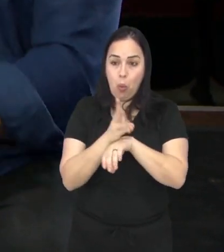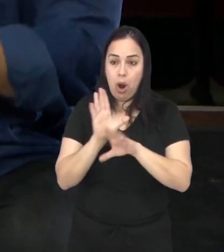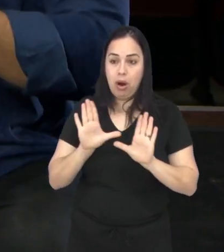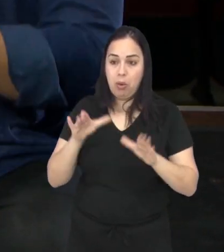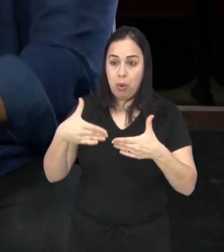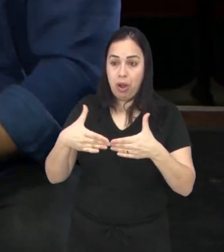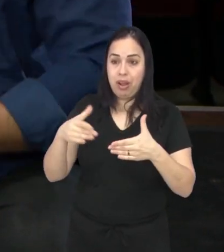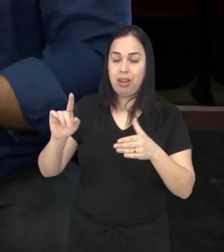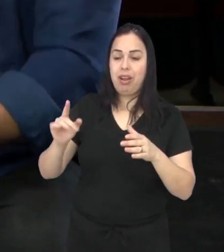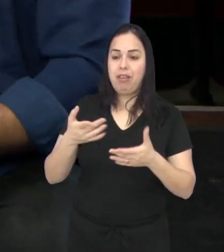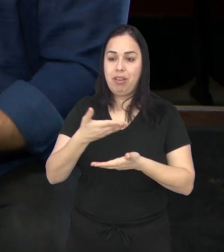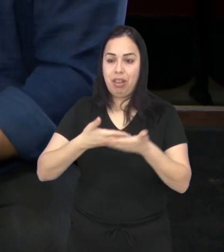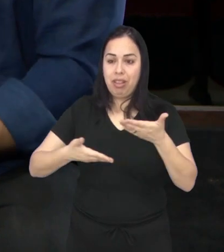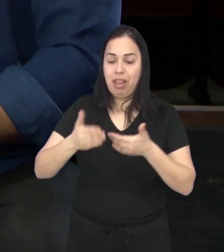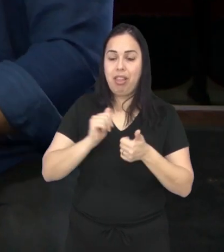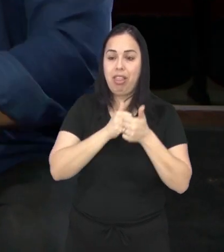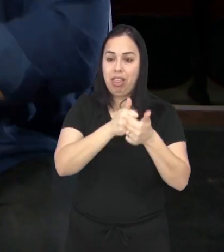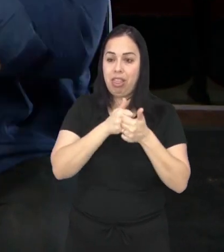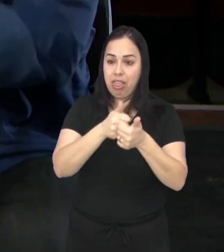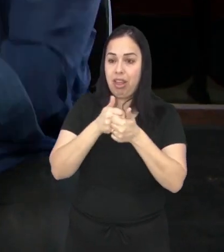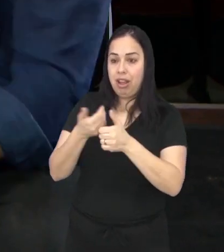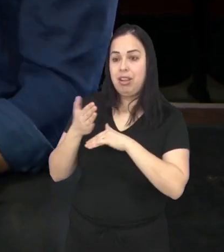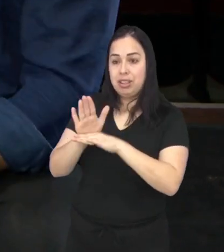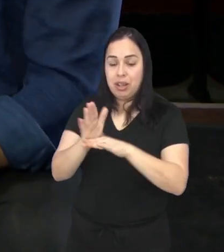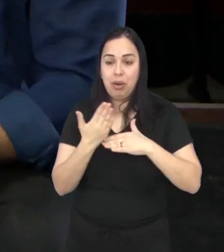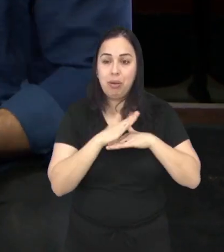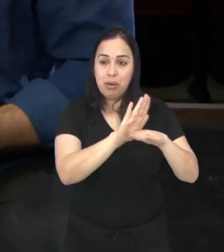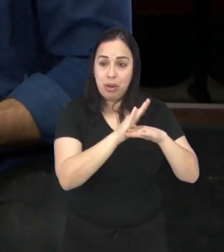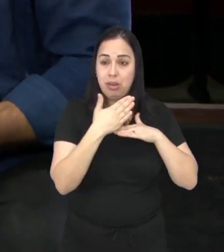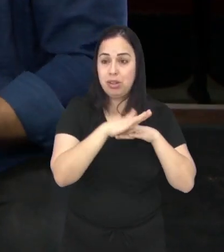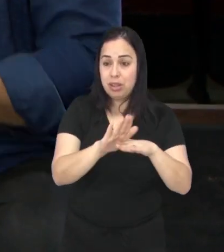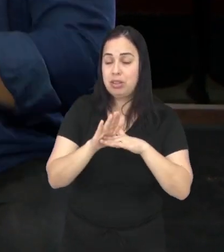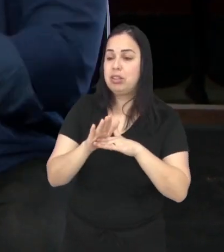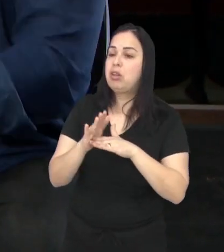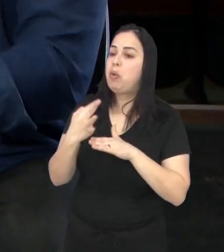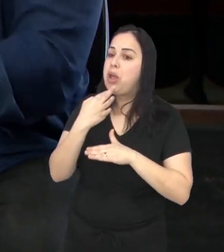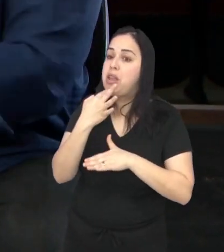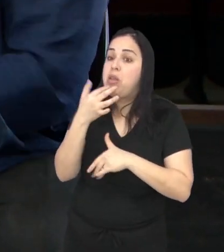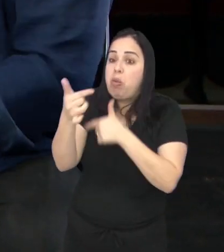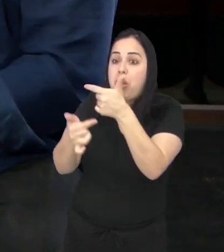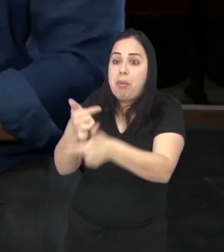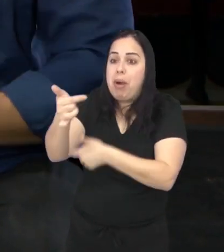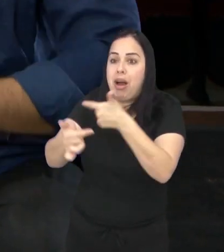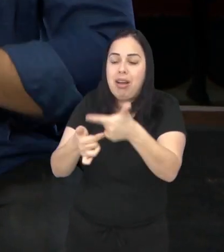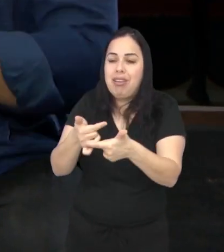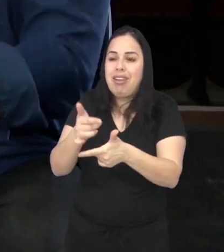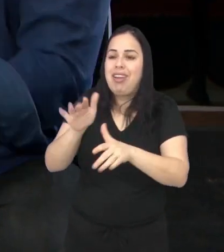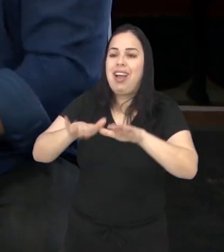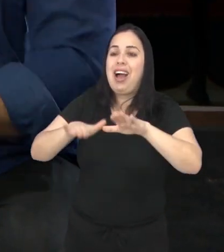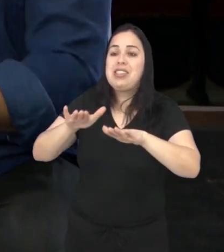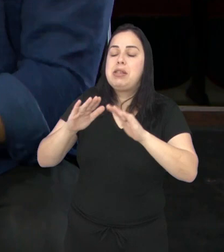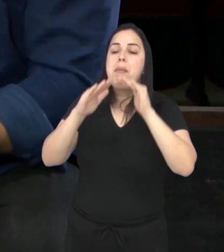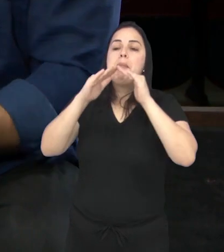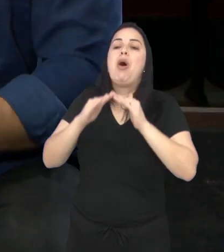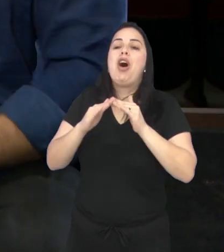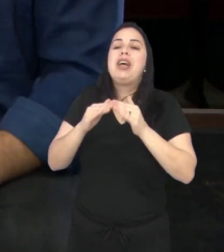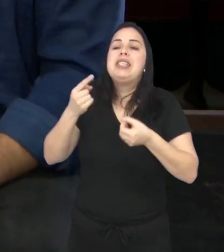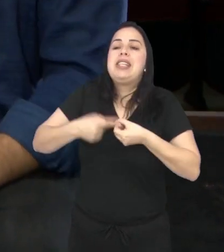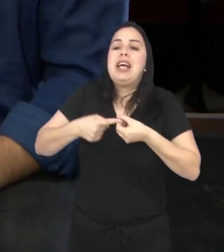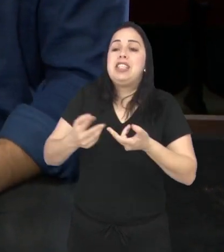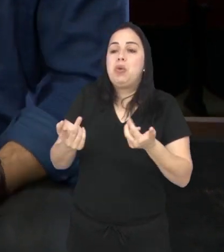seguindo, foram se ajudando, se conhecendo, um conhecendo o trabalho do outro, que às vezes mora na mesma cidade, mas não fazia ideia